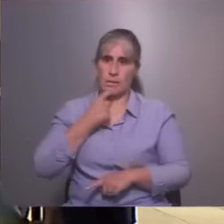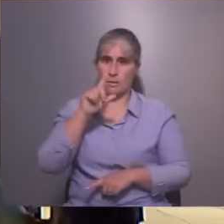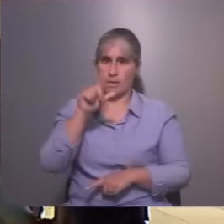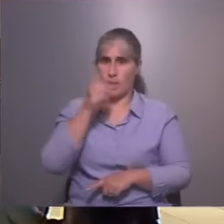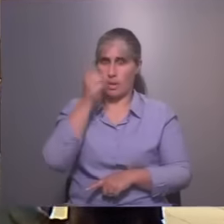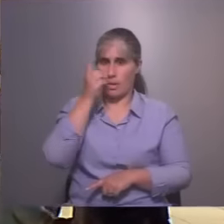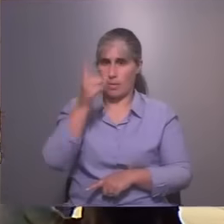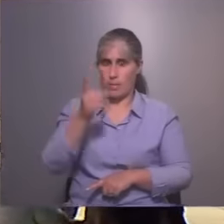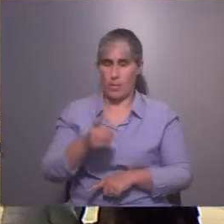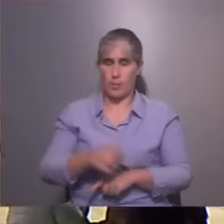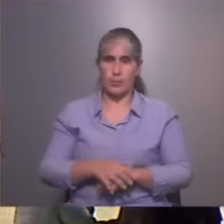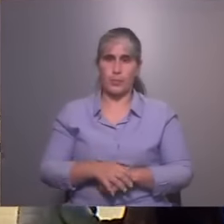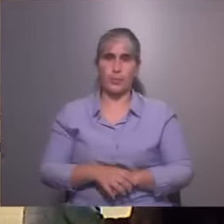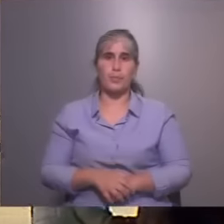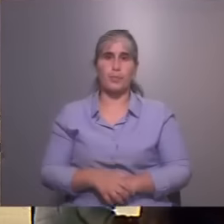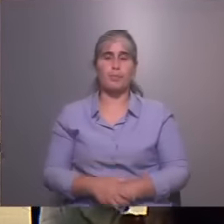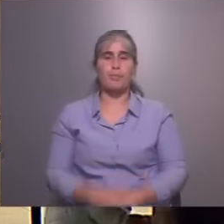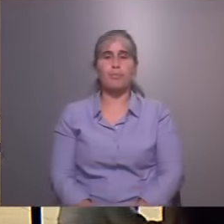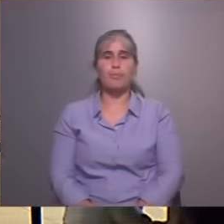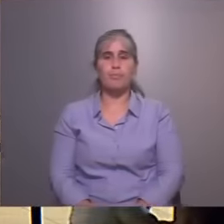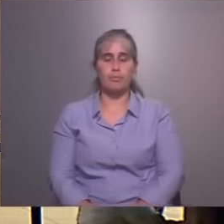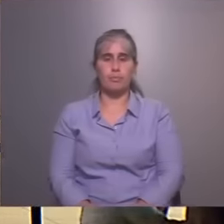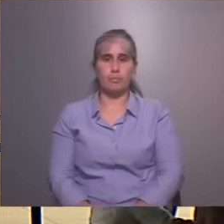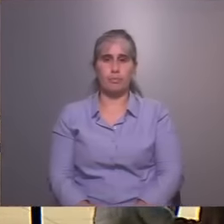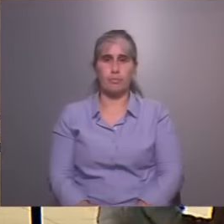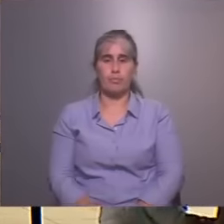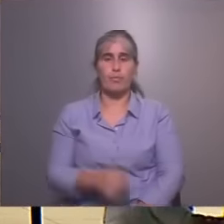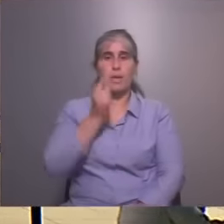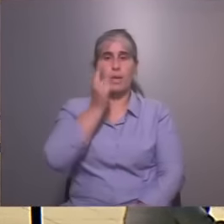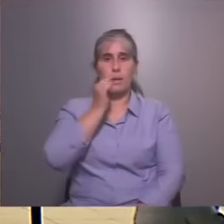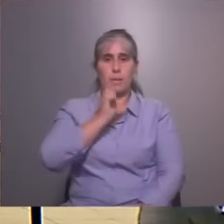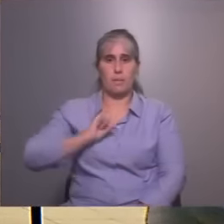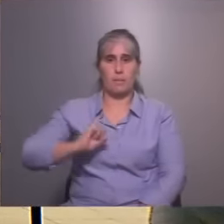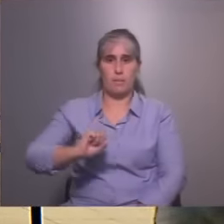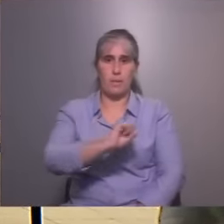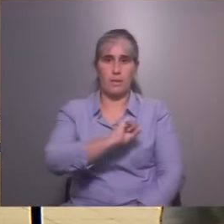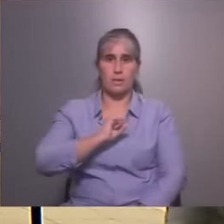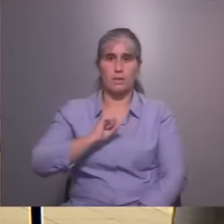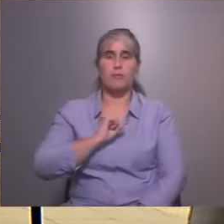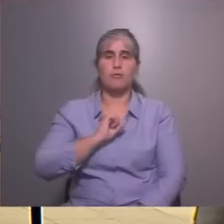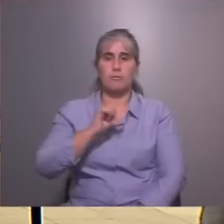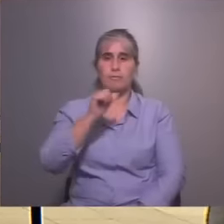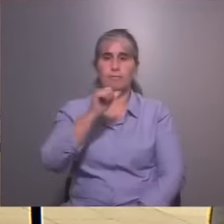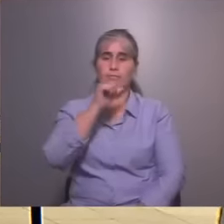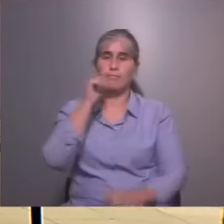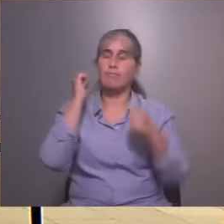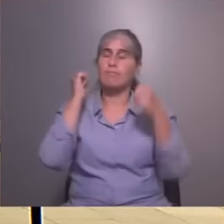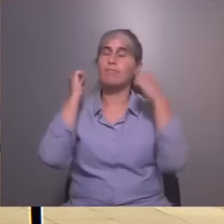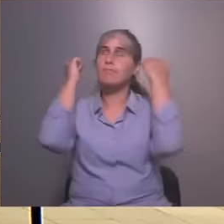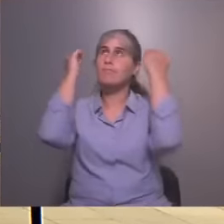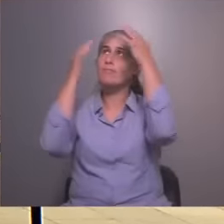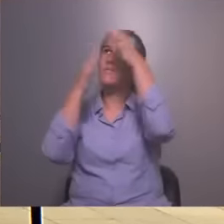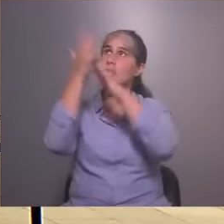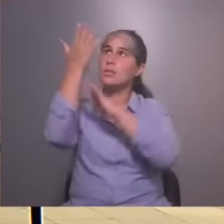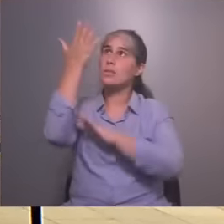Rezemos com os nossos irmãos de língua inglesa e alemã.